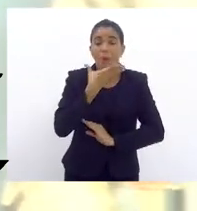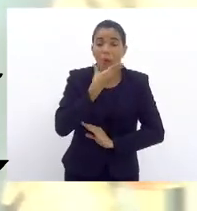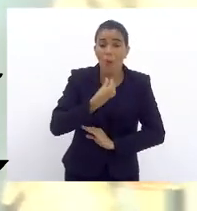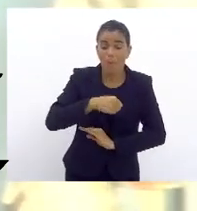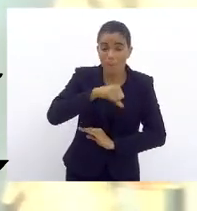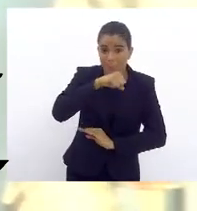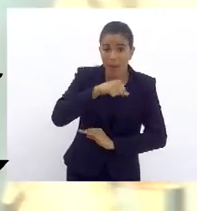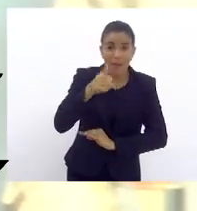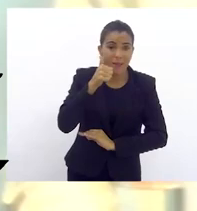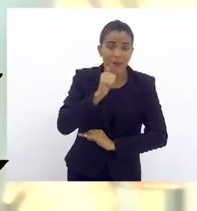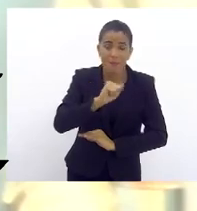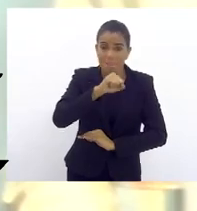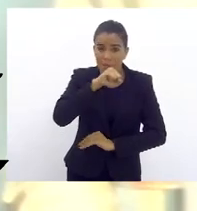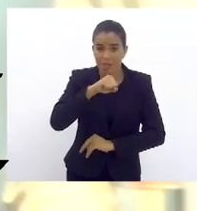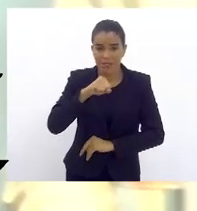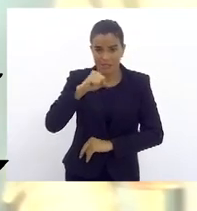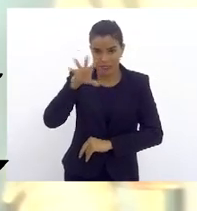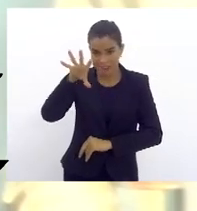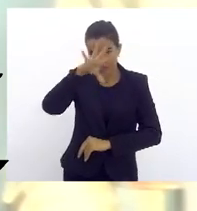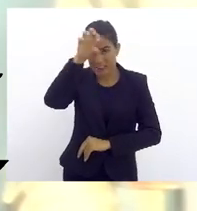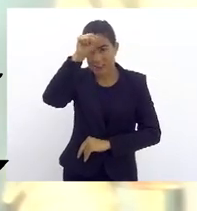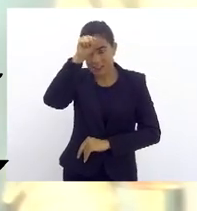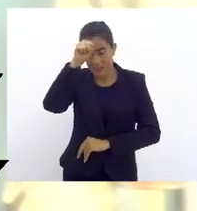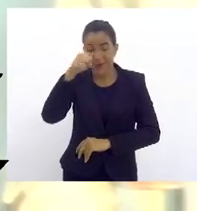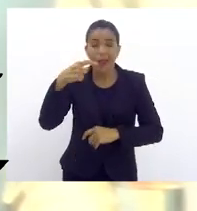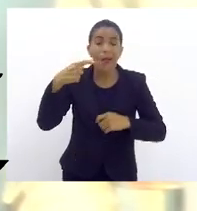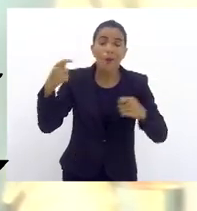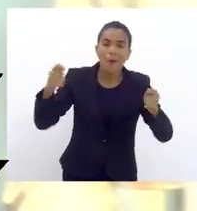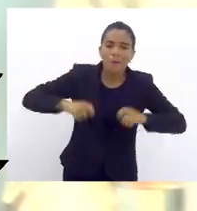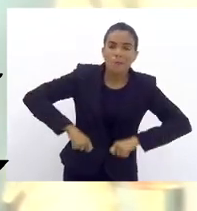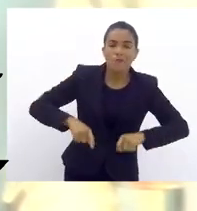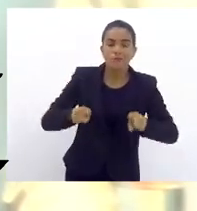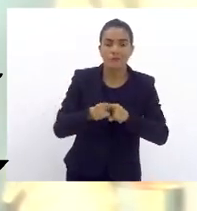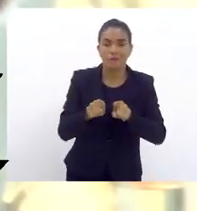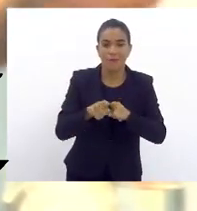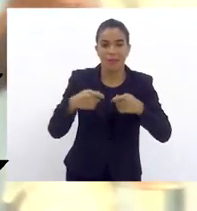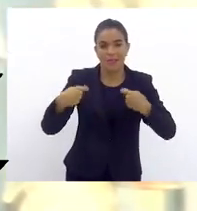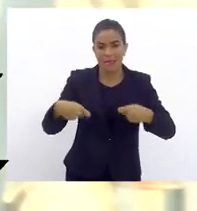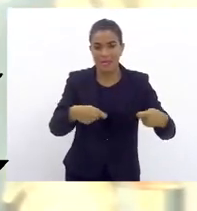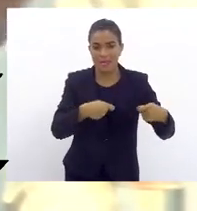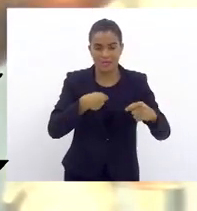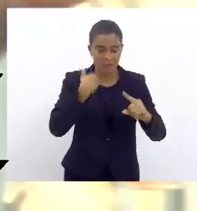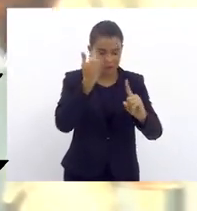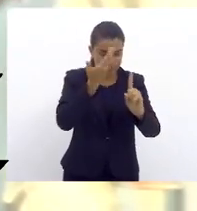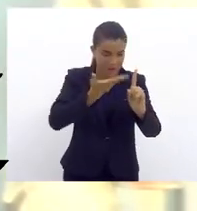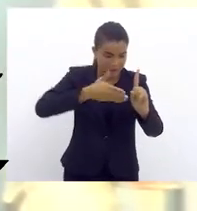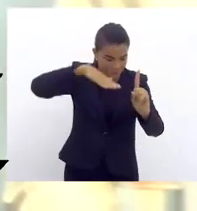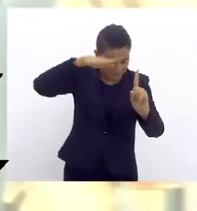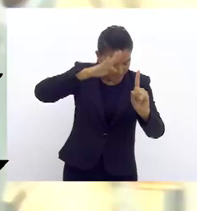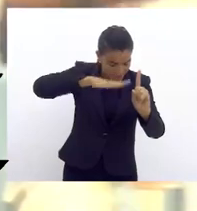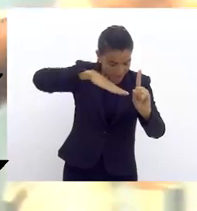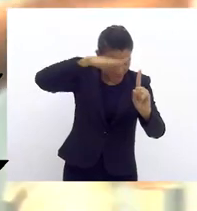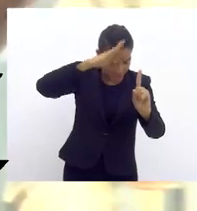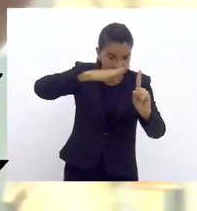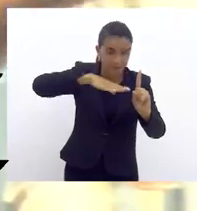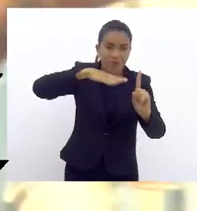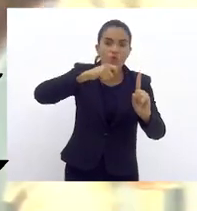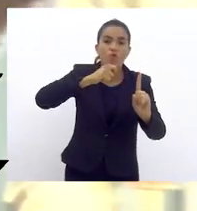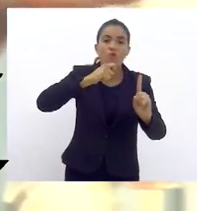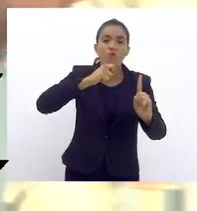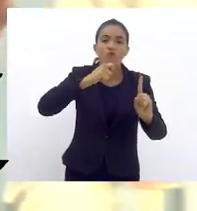santo mostrando como é perfeitamente possível é necessário reverenciar as divindade sem colocar